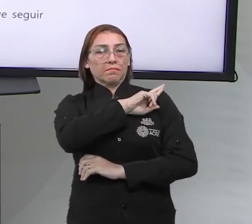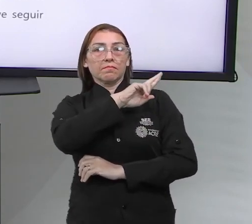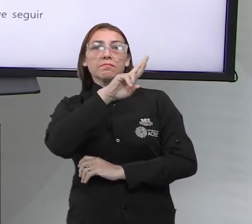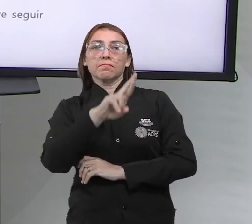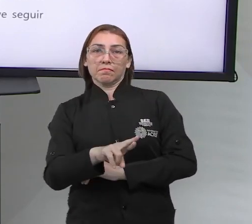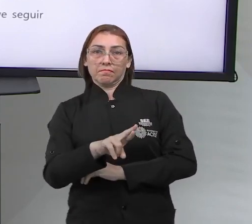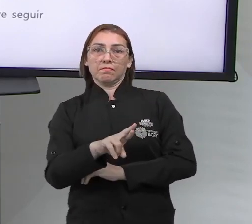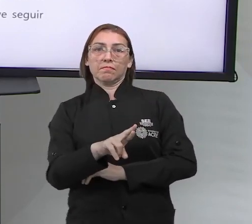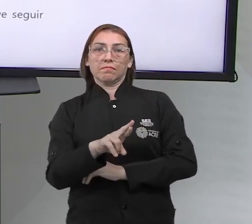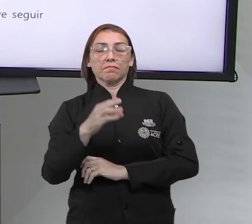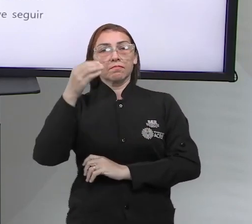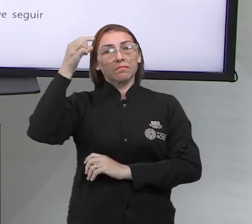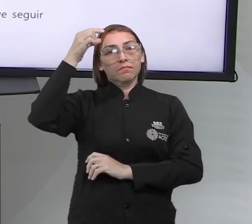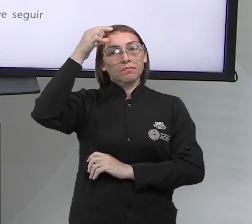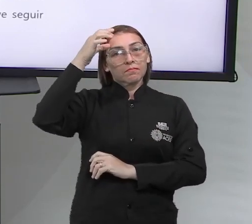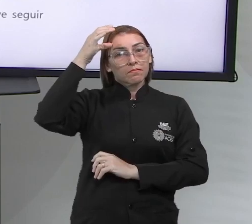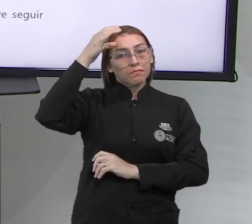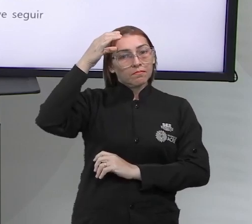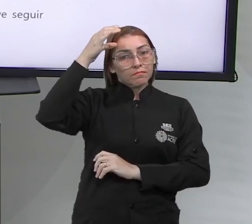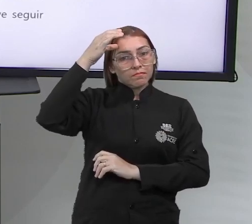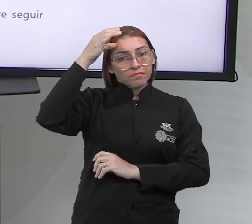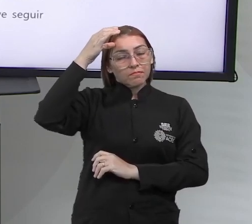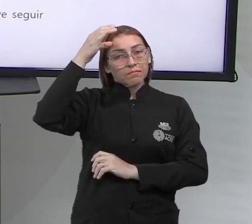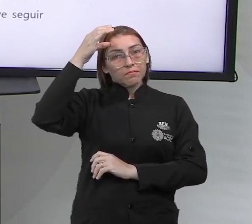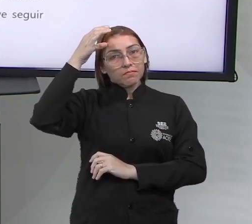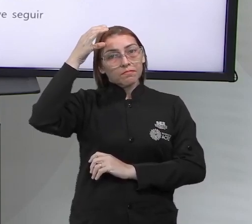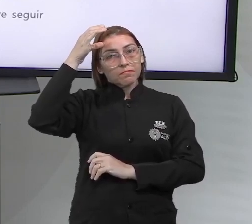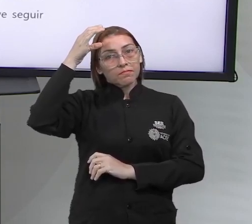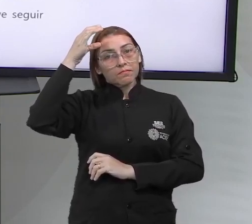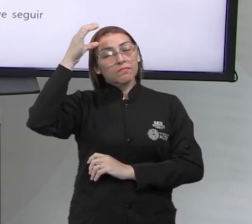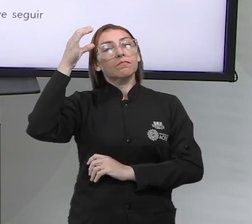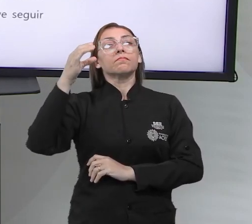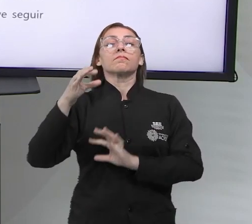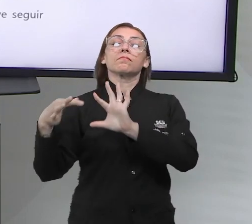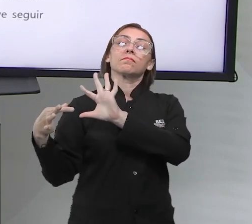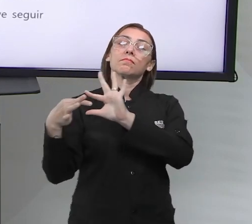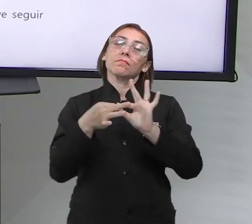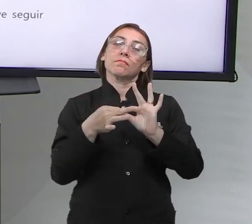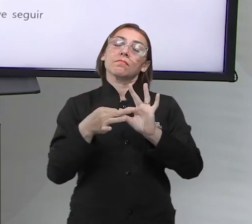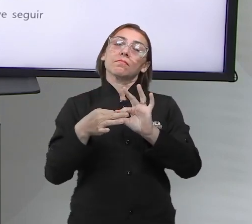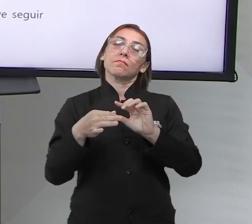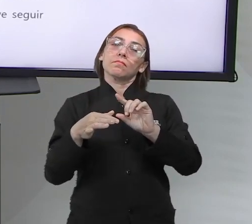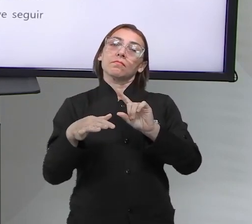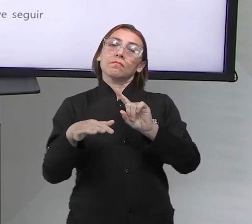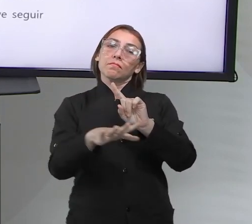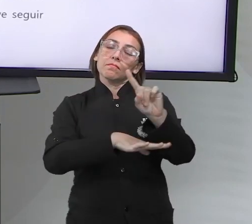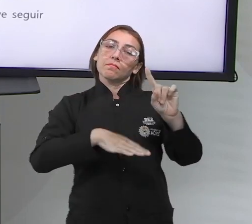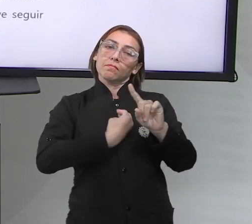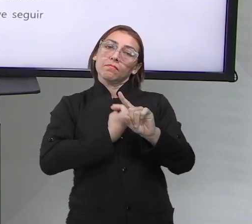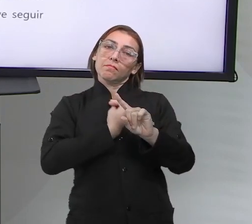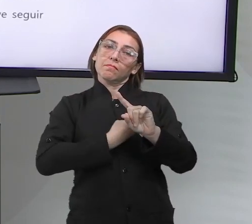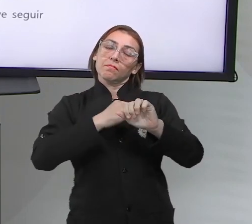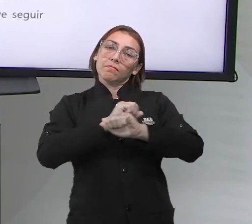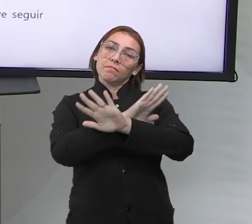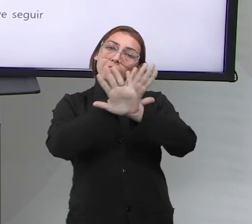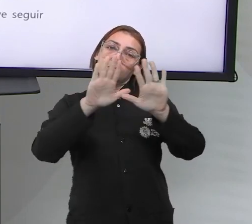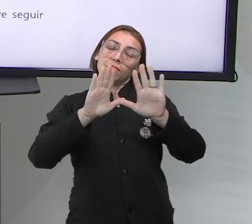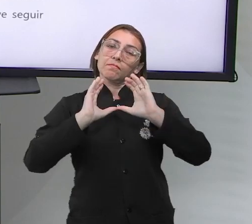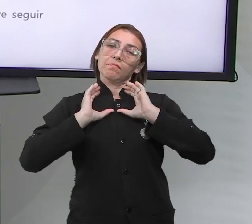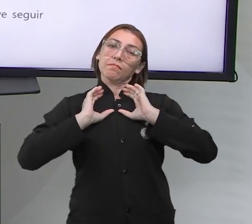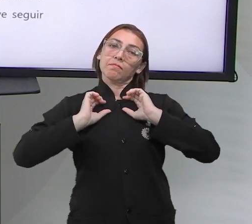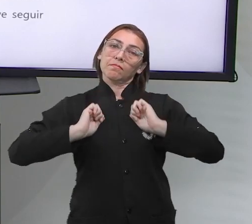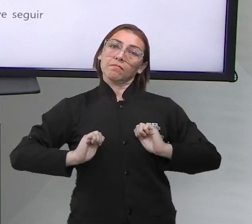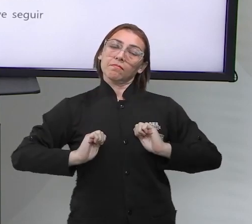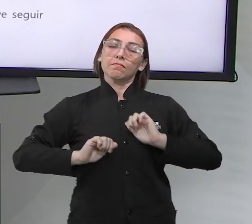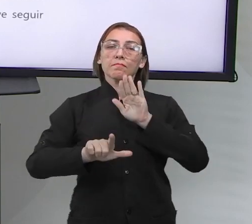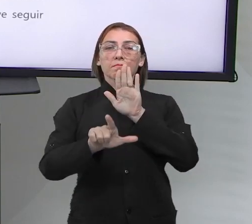responsável, consciente, integrante de um determinado contexto social, é ter a clareza do comportamento